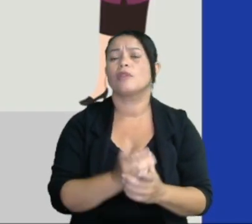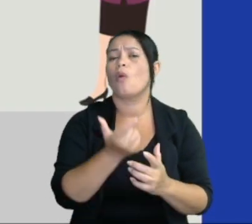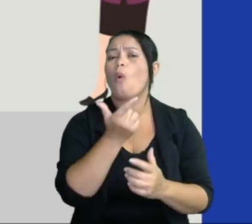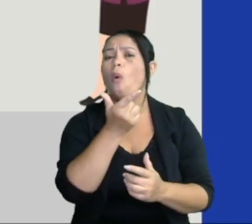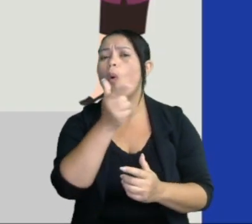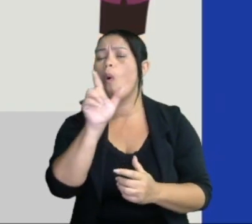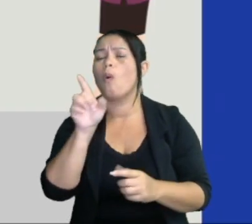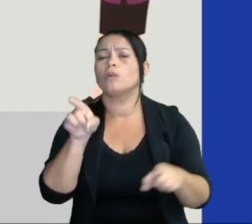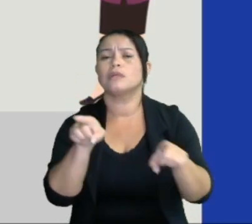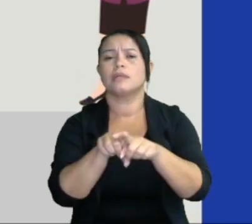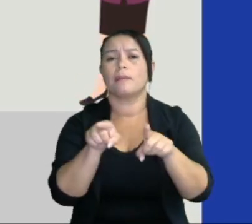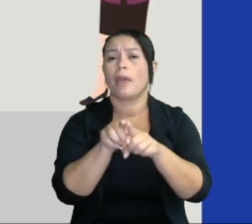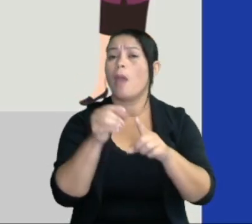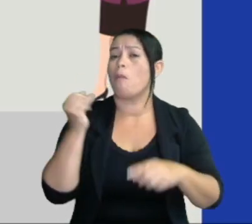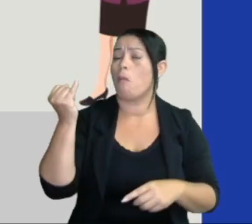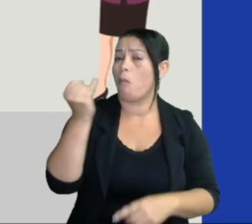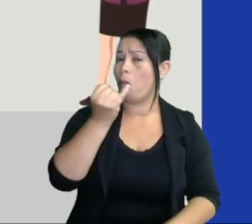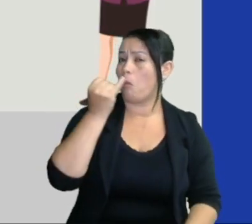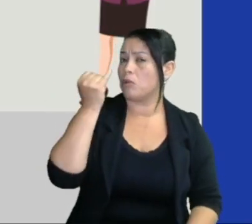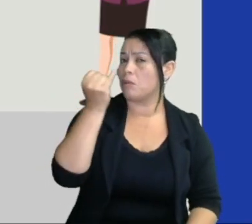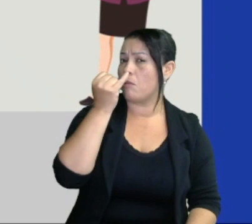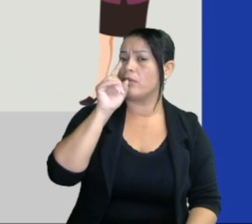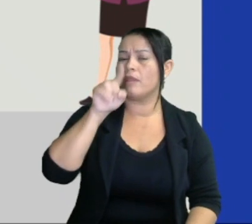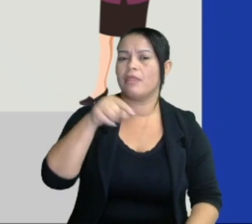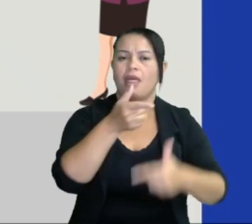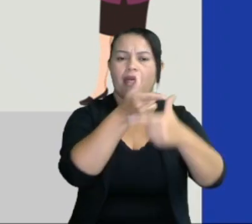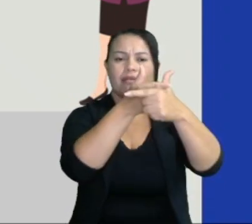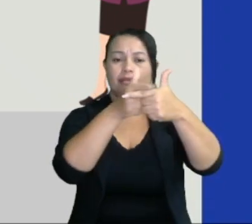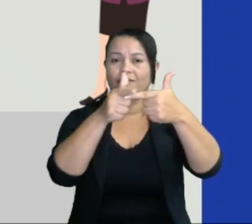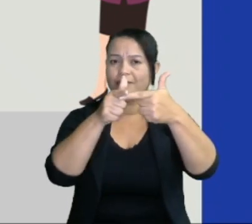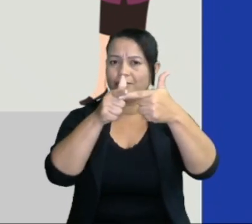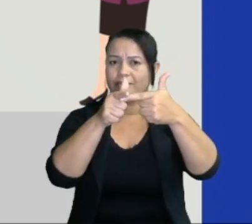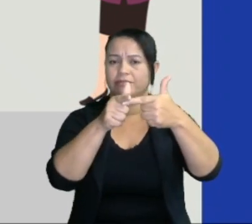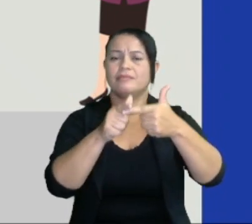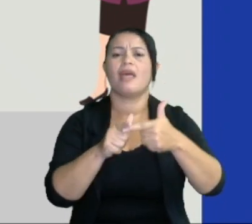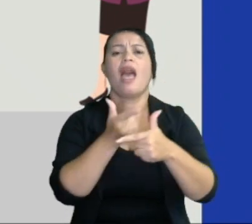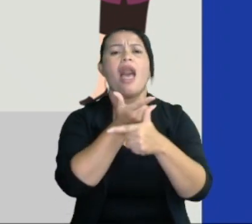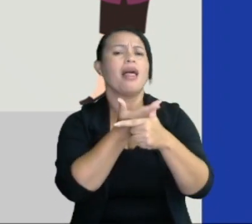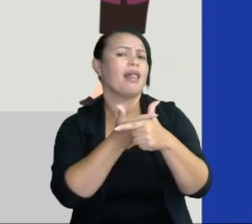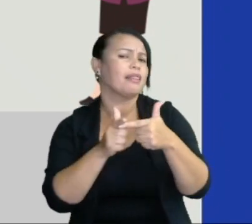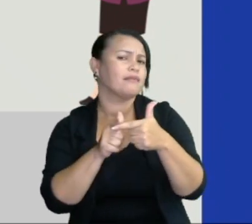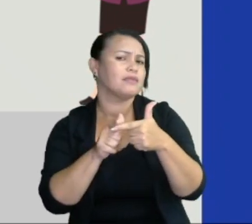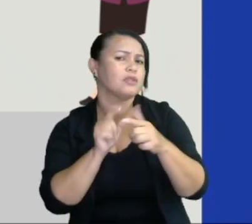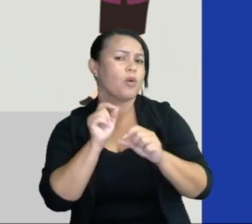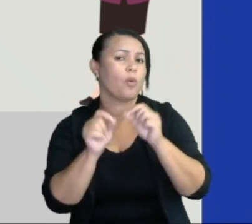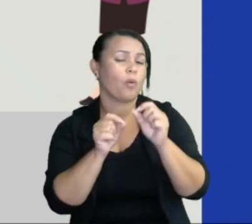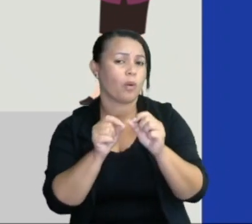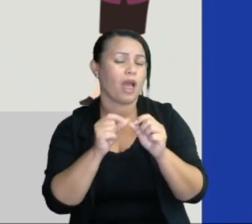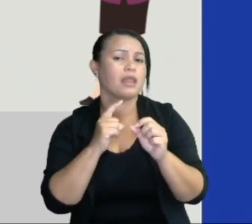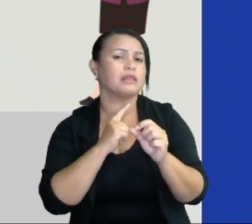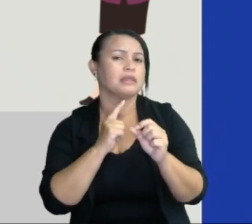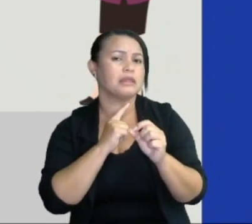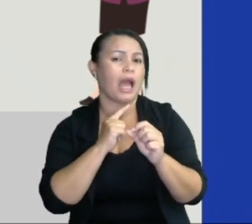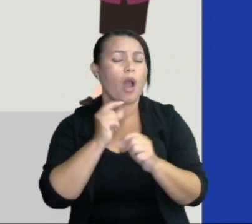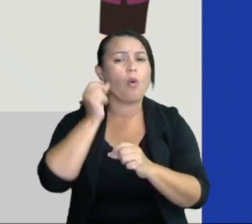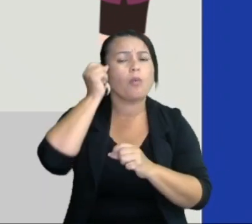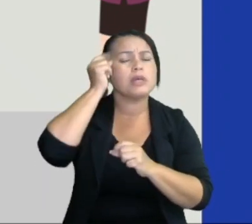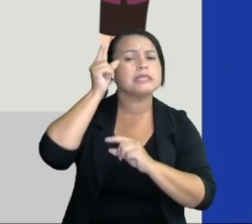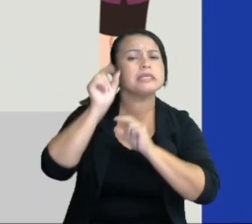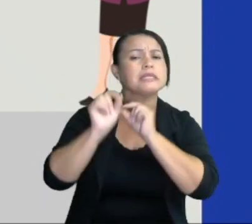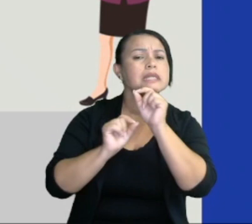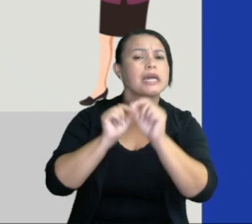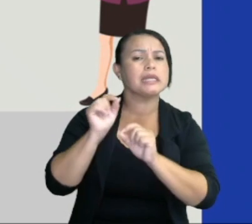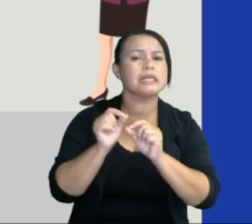Outra operação muito importante é a divisão. A divisão envolve as ideias